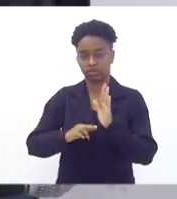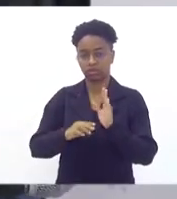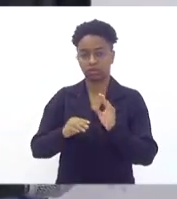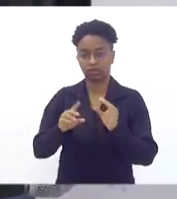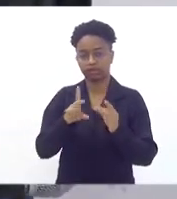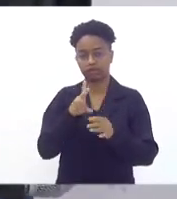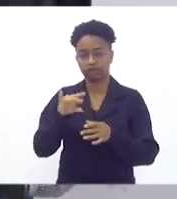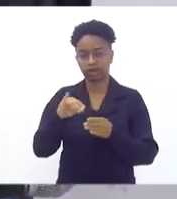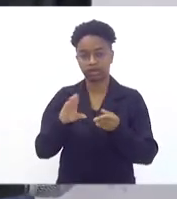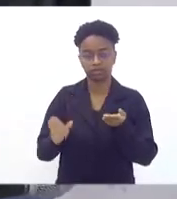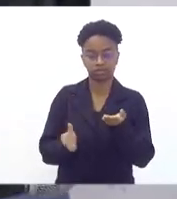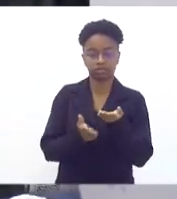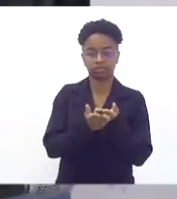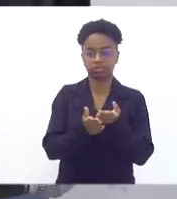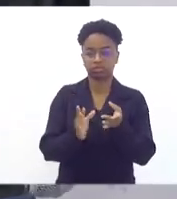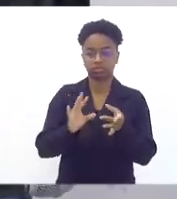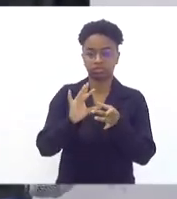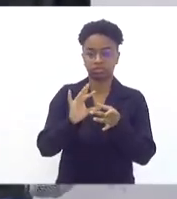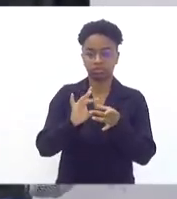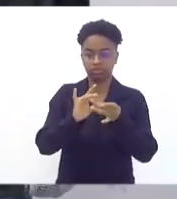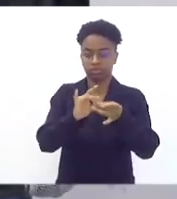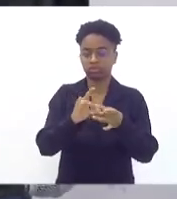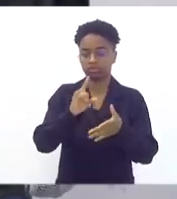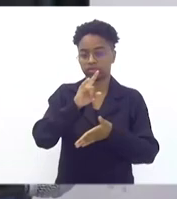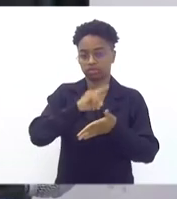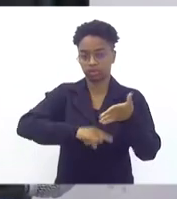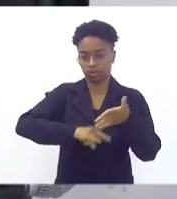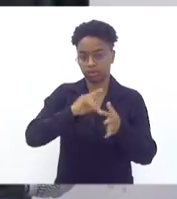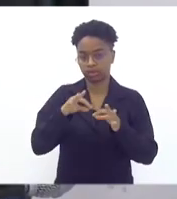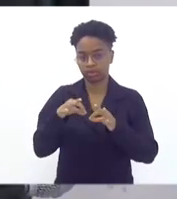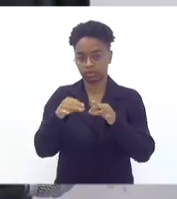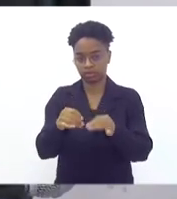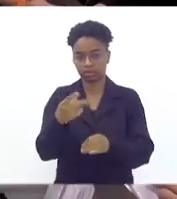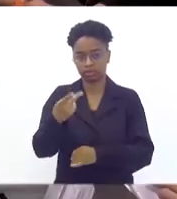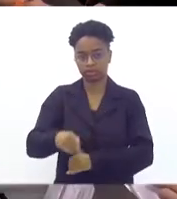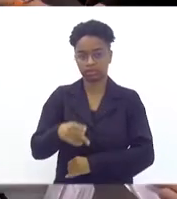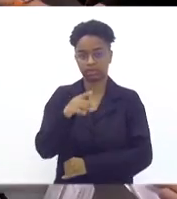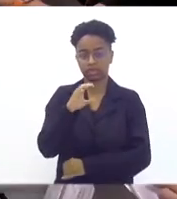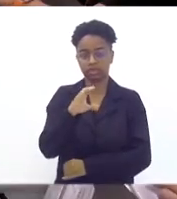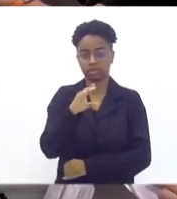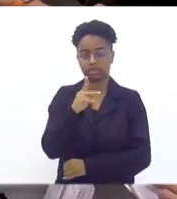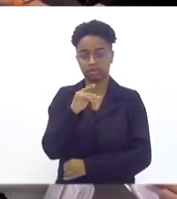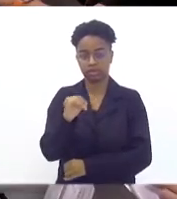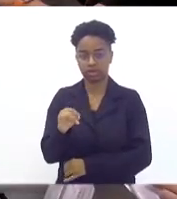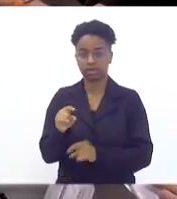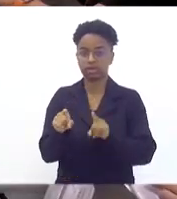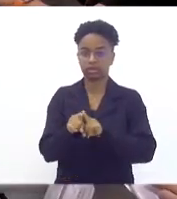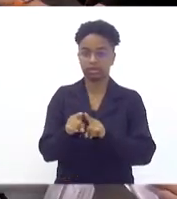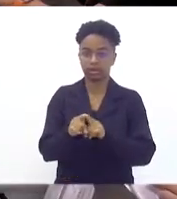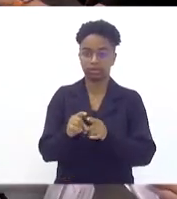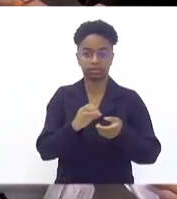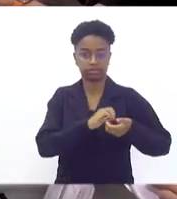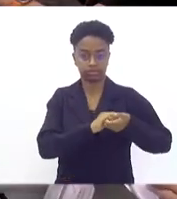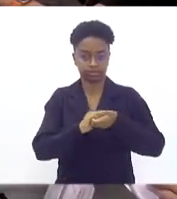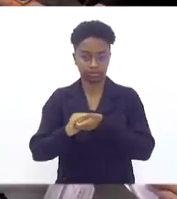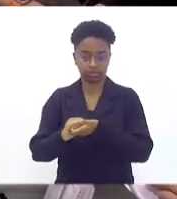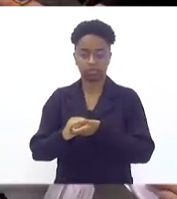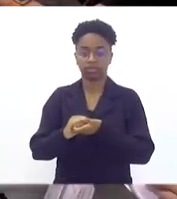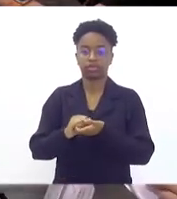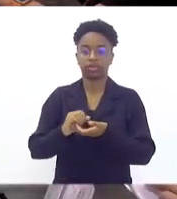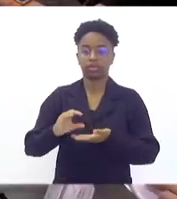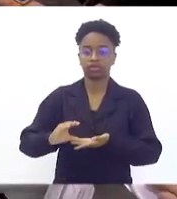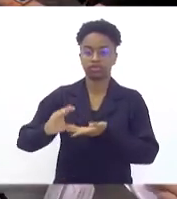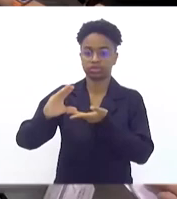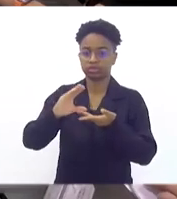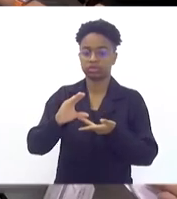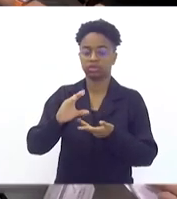O Rol de documentos dessa CPI e faço saudar que o conselheiro delegado Fernando Morais